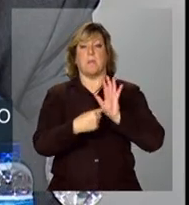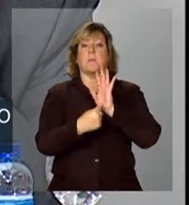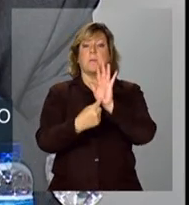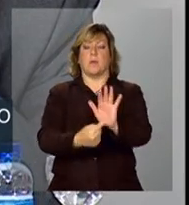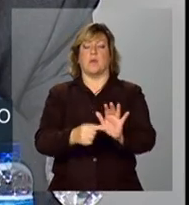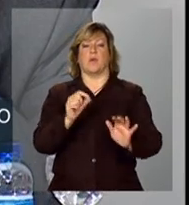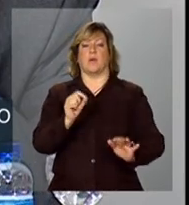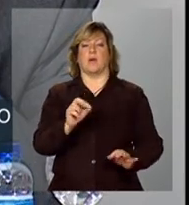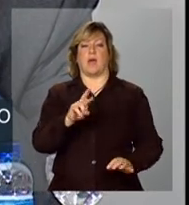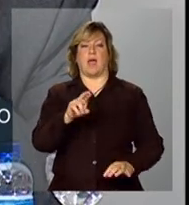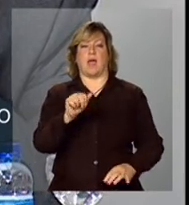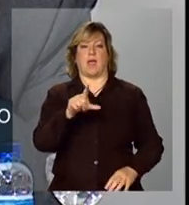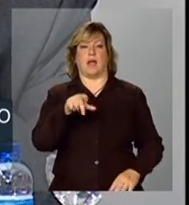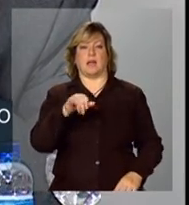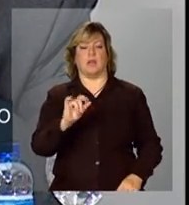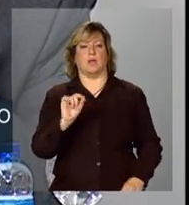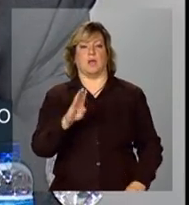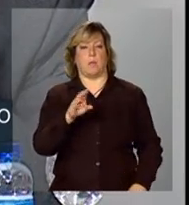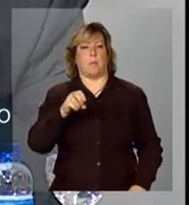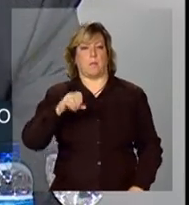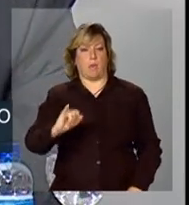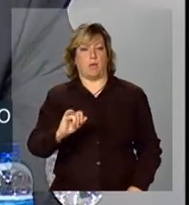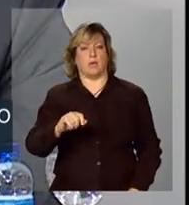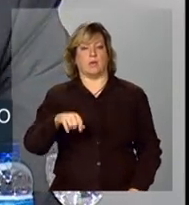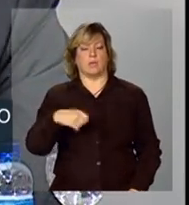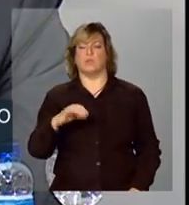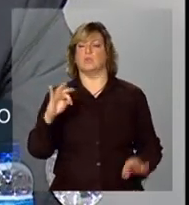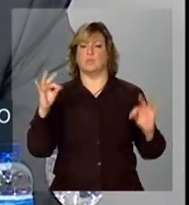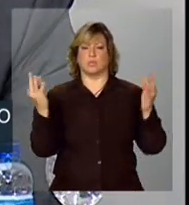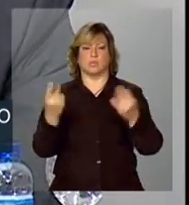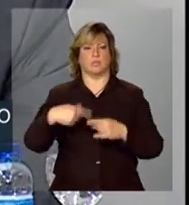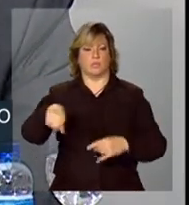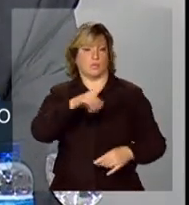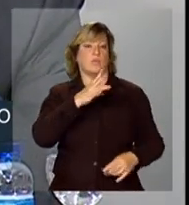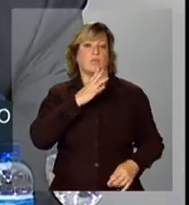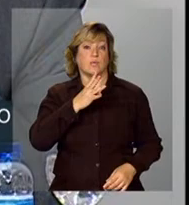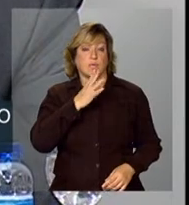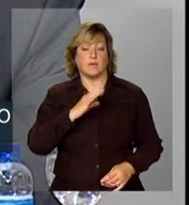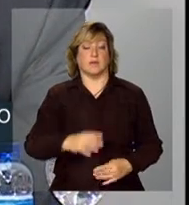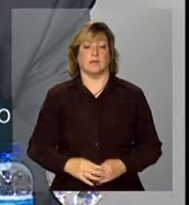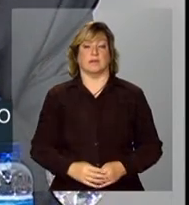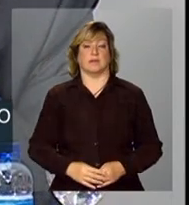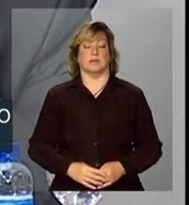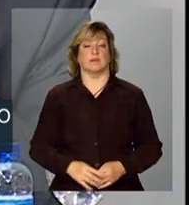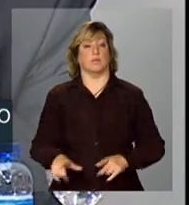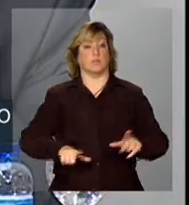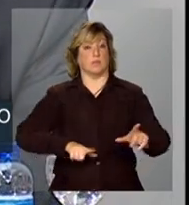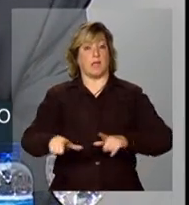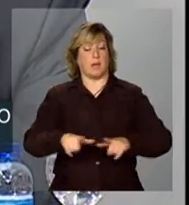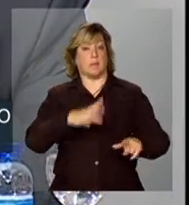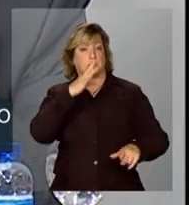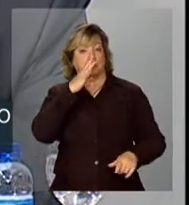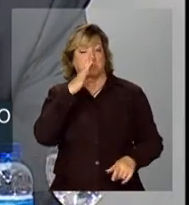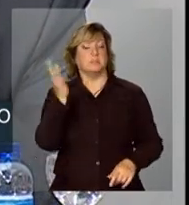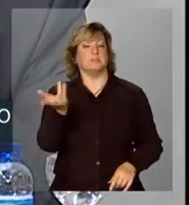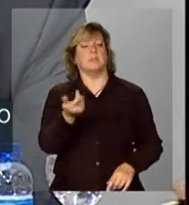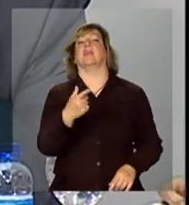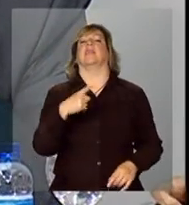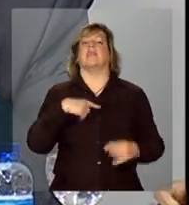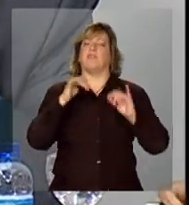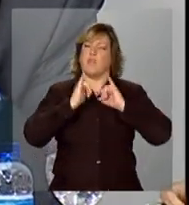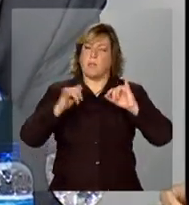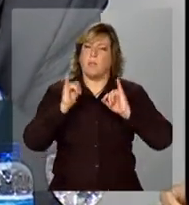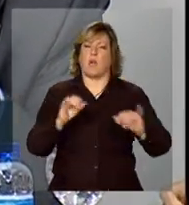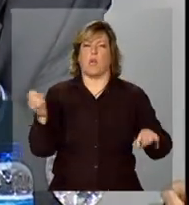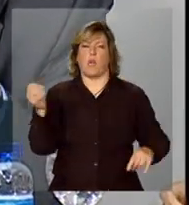que a Agroconsult fez, o André, a maioria de vocês todos conhecem, um trabalho muito espetacular, que trouxe uma série de